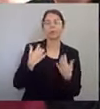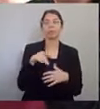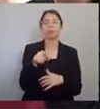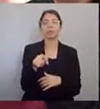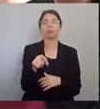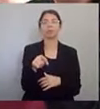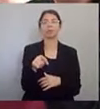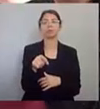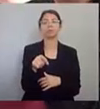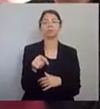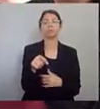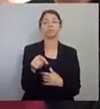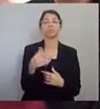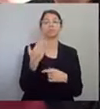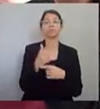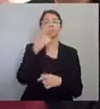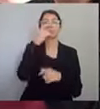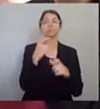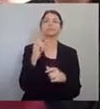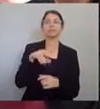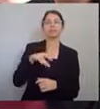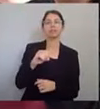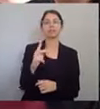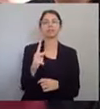nomeadamente aquelas que votam no INOV e que continuam a apoiar o INOV.